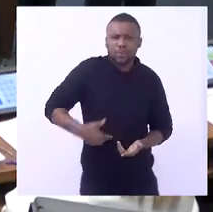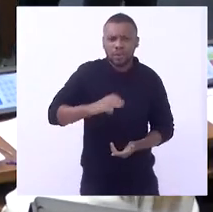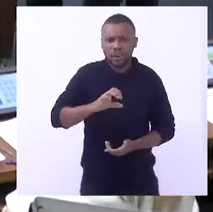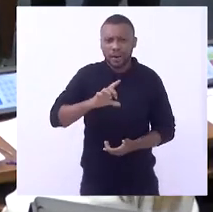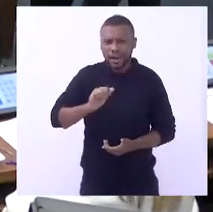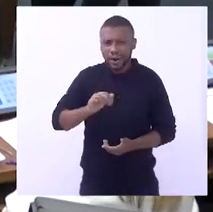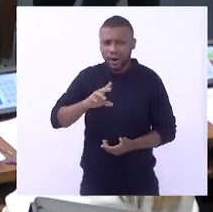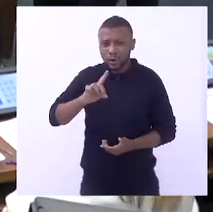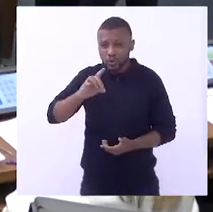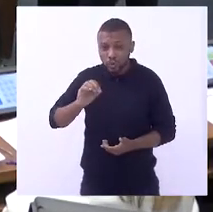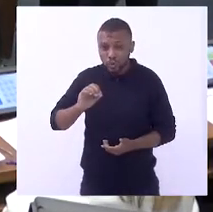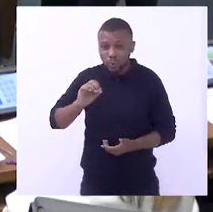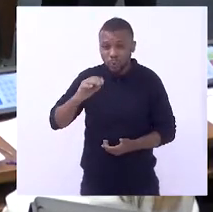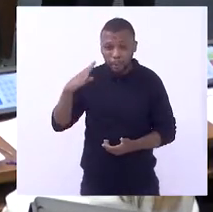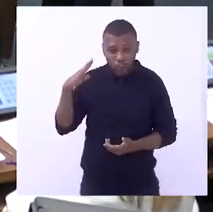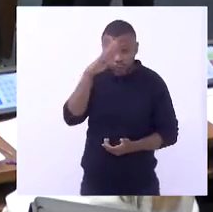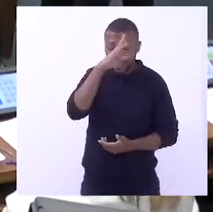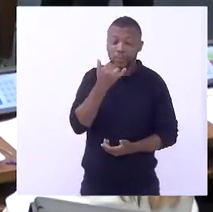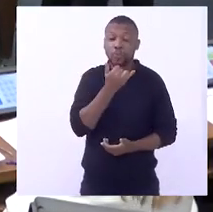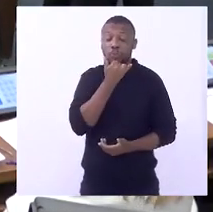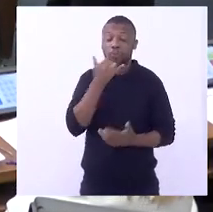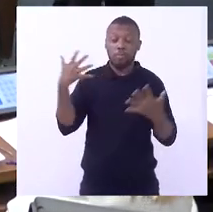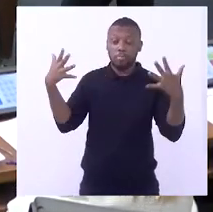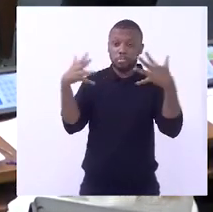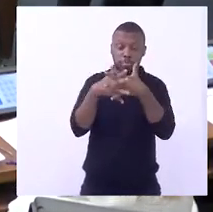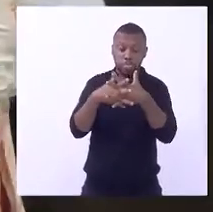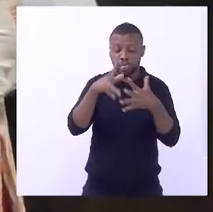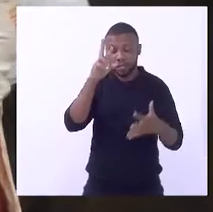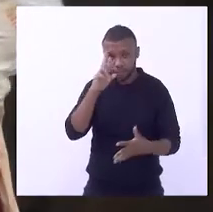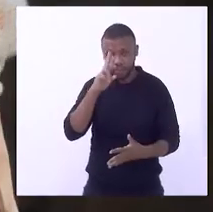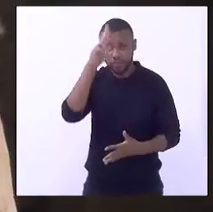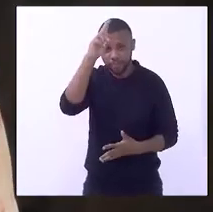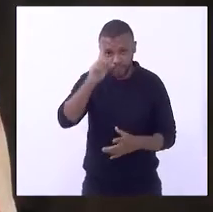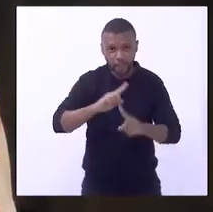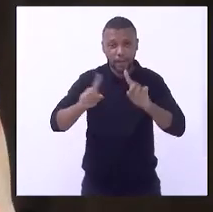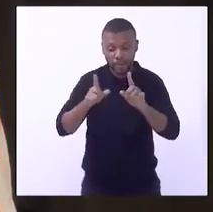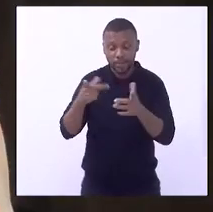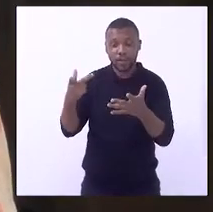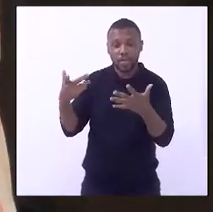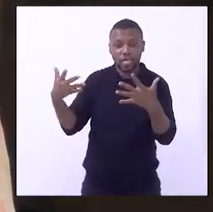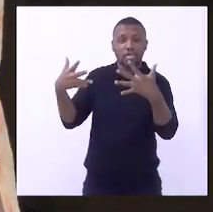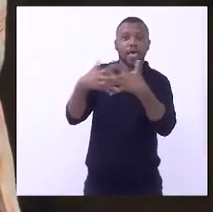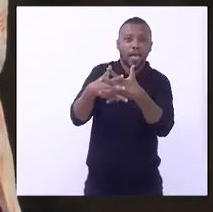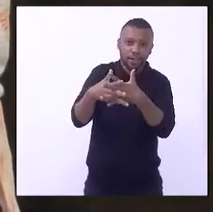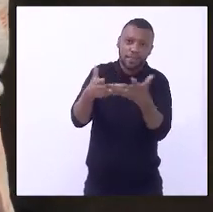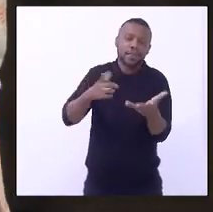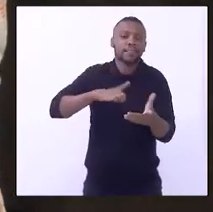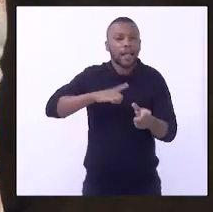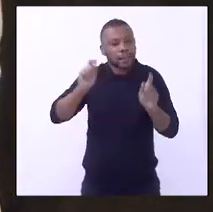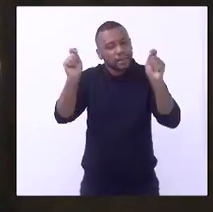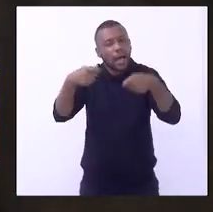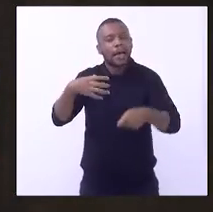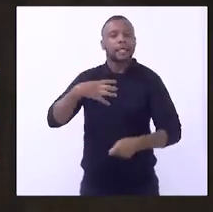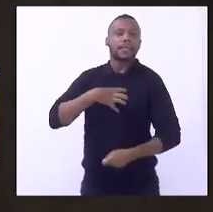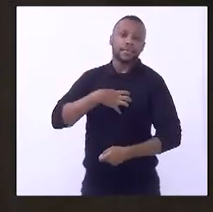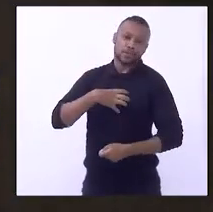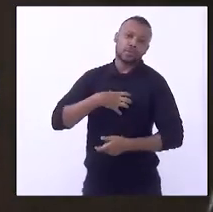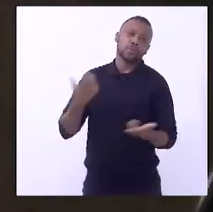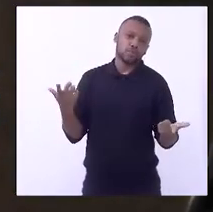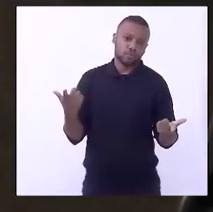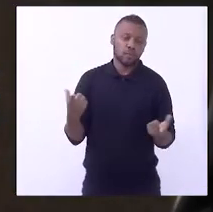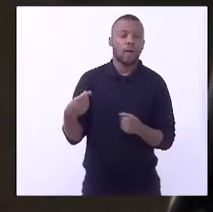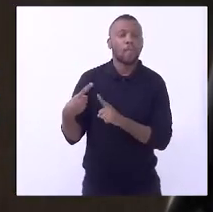Bolsonaro. Cláudio Bolsonaro, desculpa, foi um erro, mas um erro que faz todo sentido, porque um cara